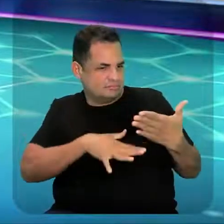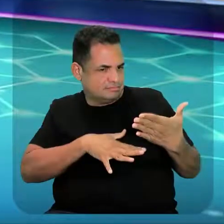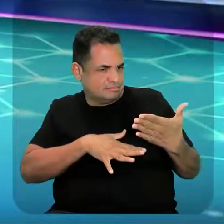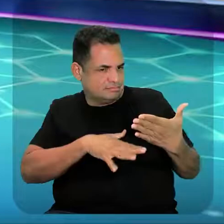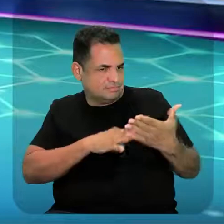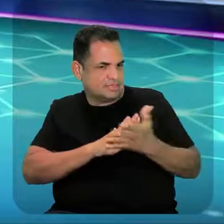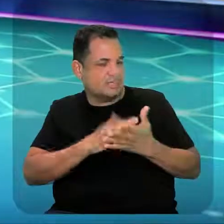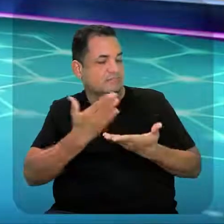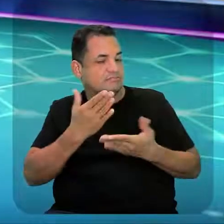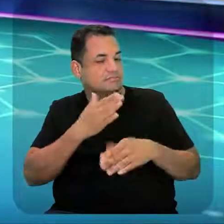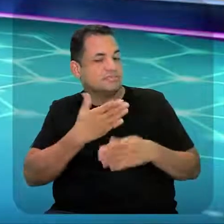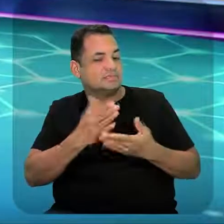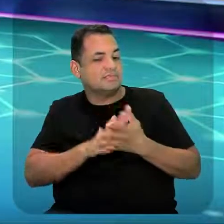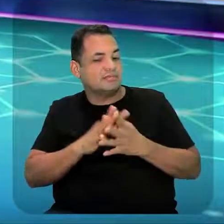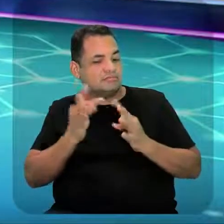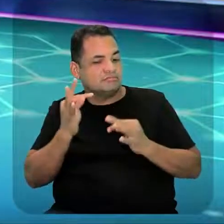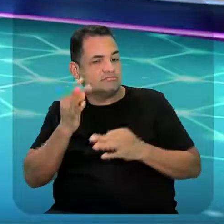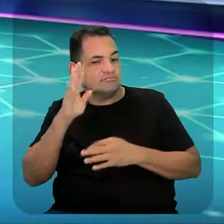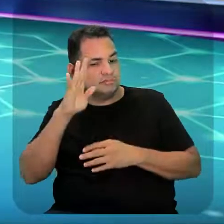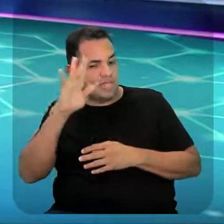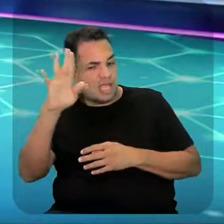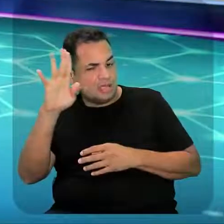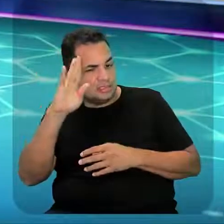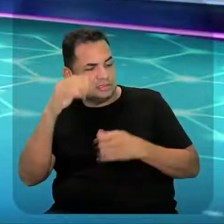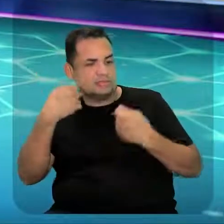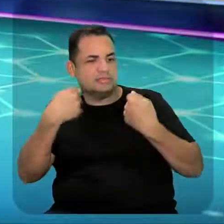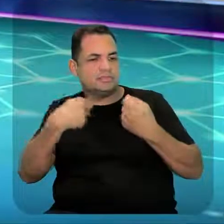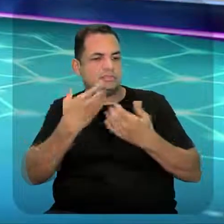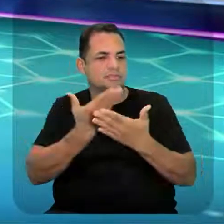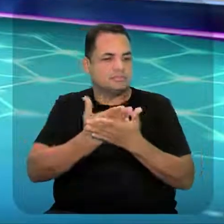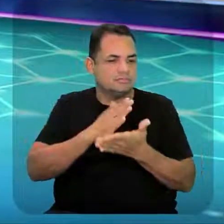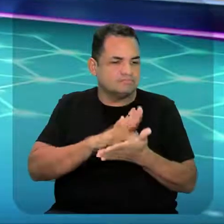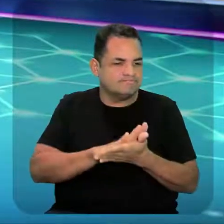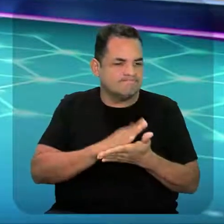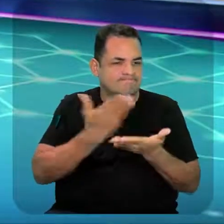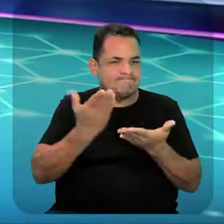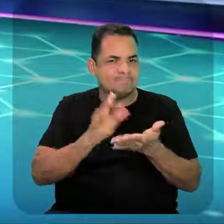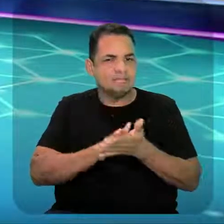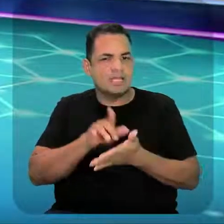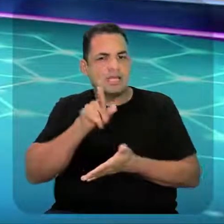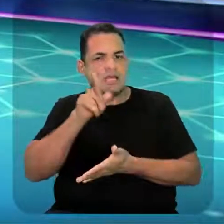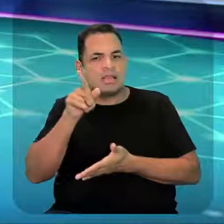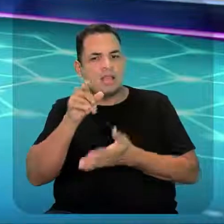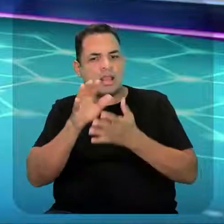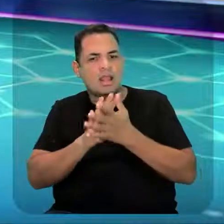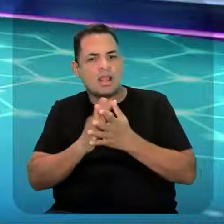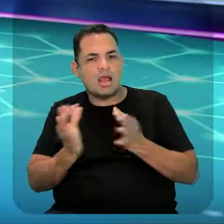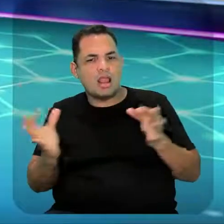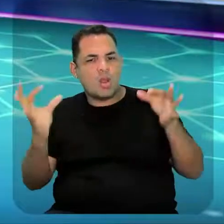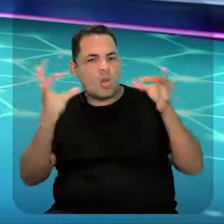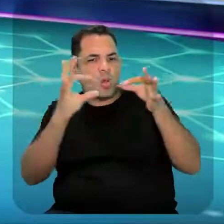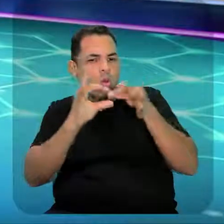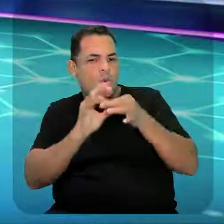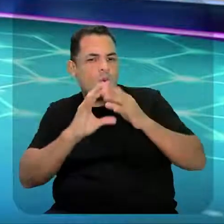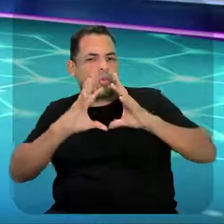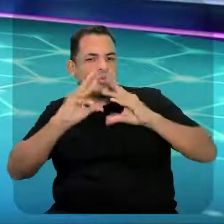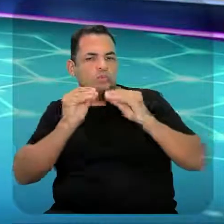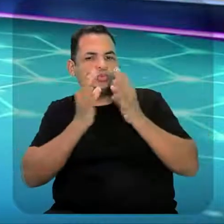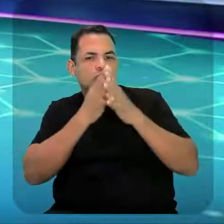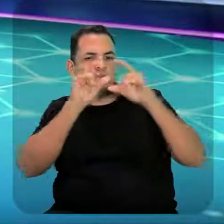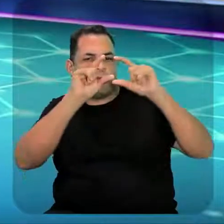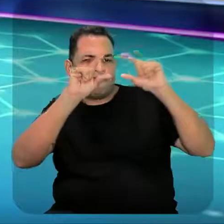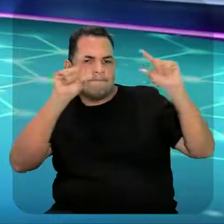mais teóricas, elas requerem interpretação lá da contextualização de todo o